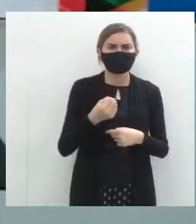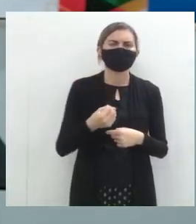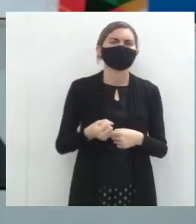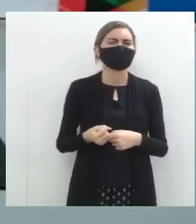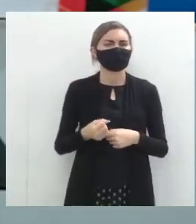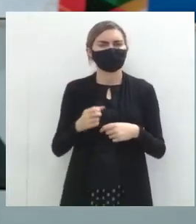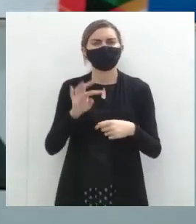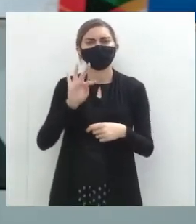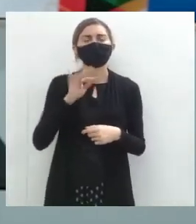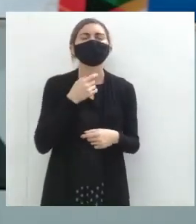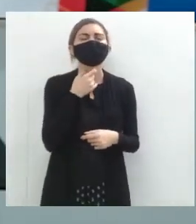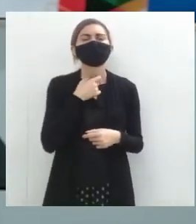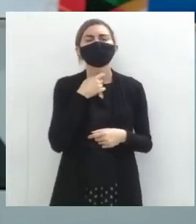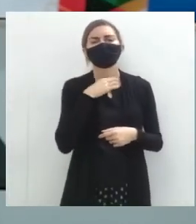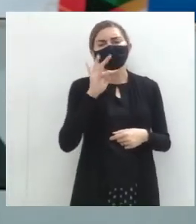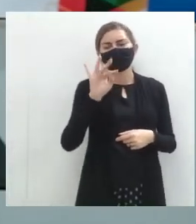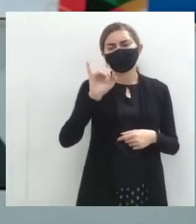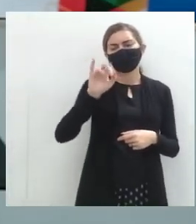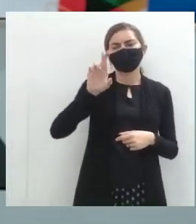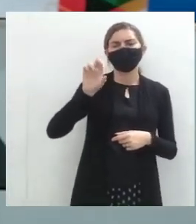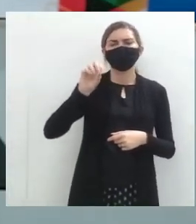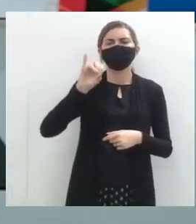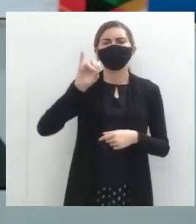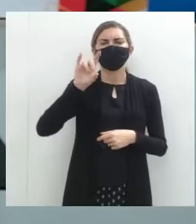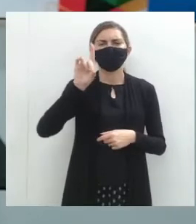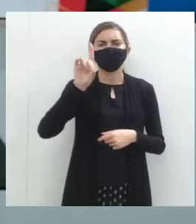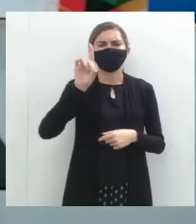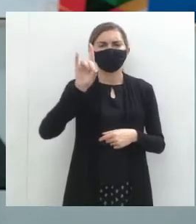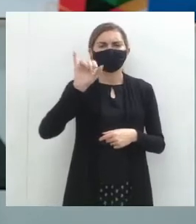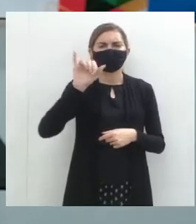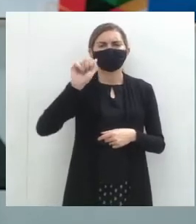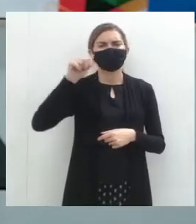ó, tireoidianos.